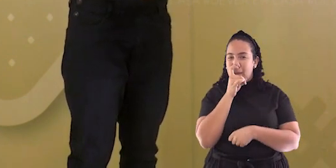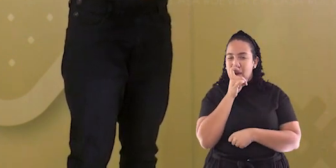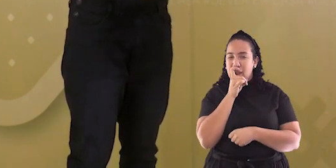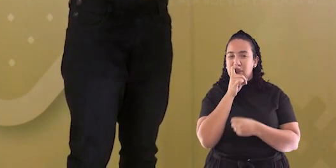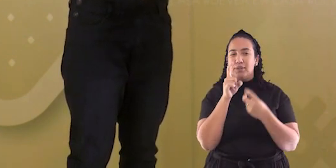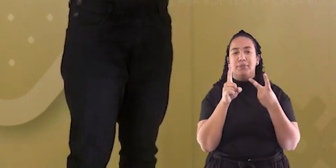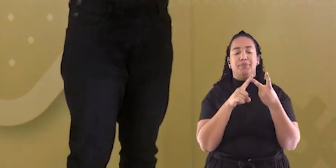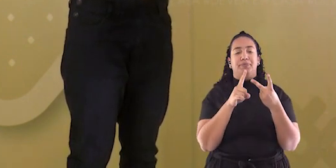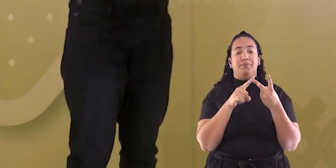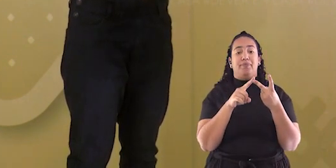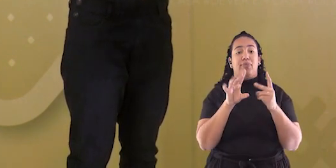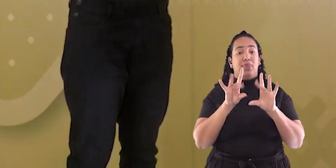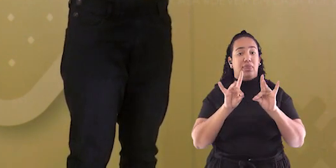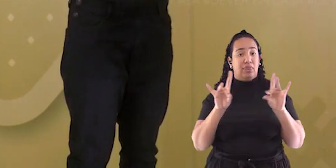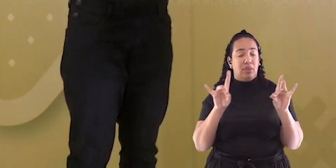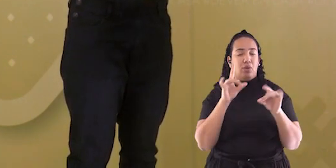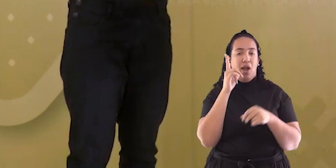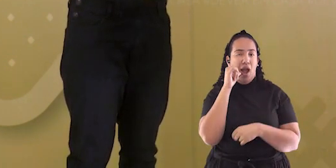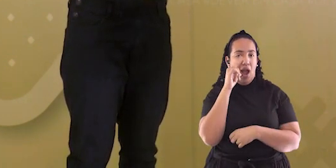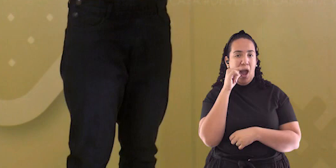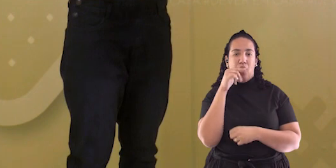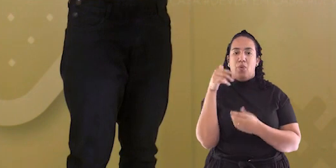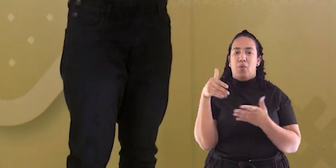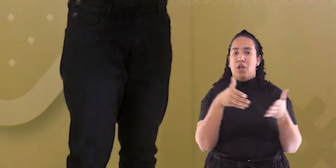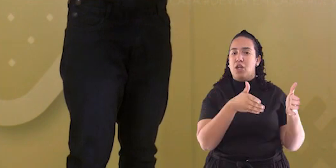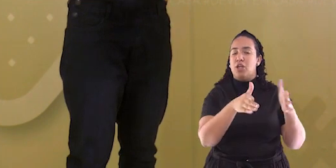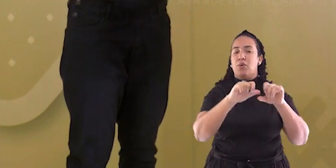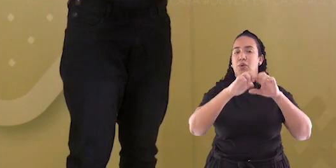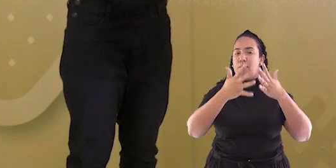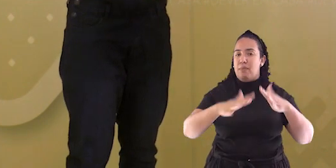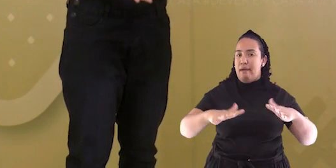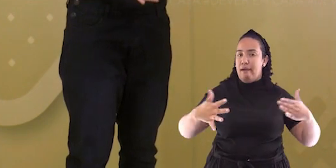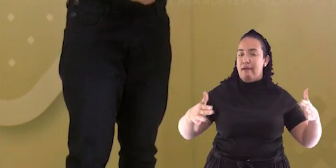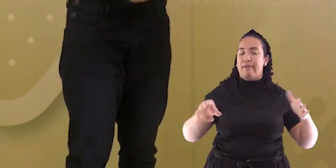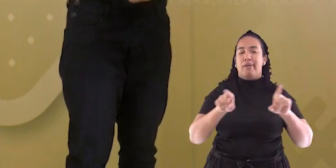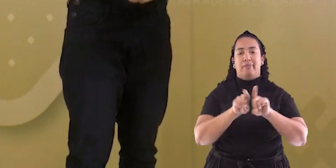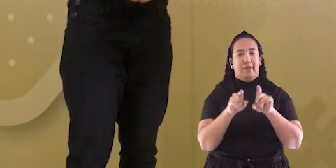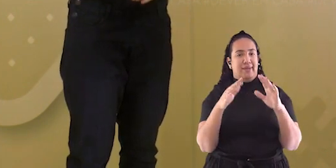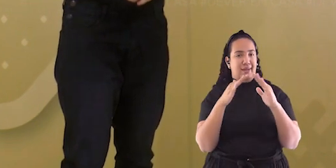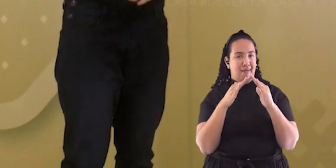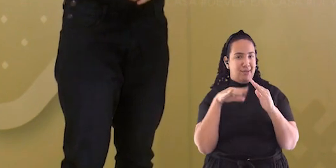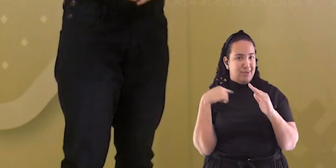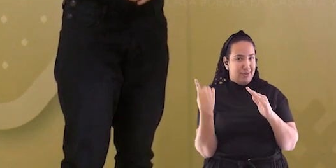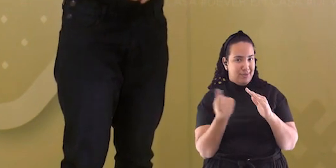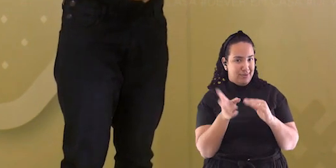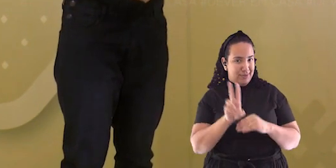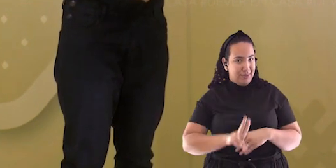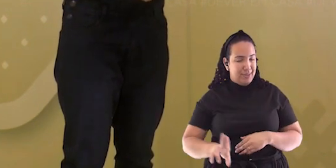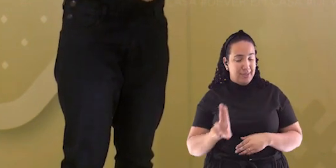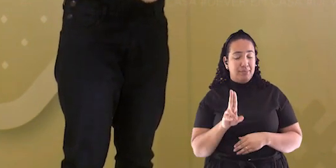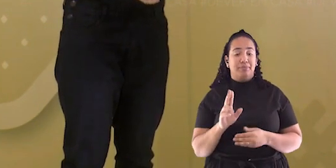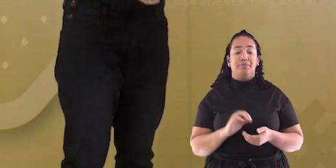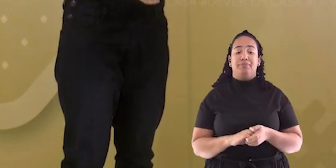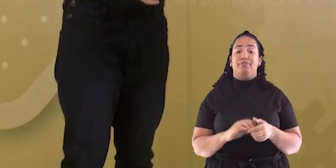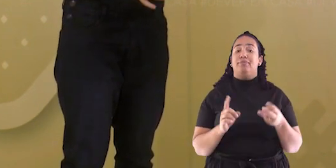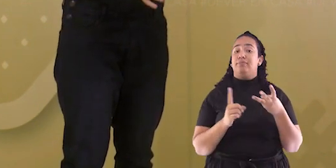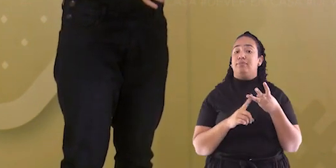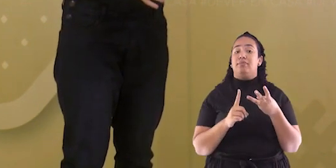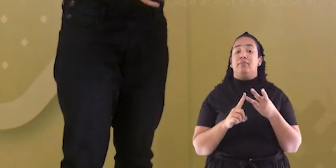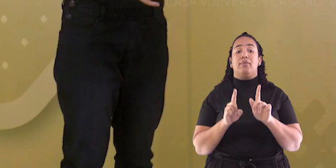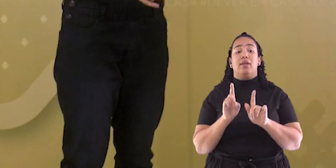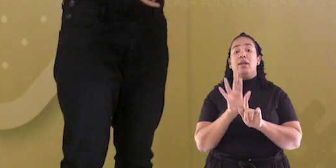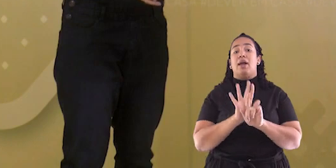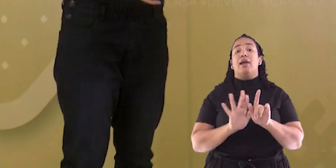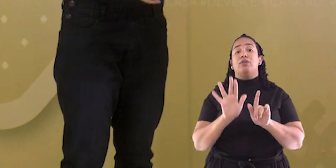representado pela água que a gente encontra nos rios, nos mares, né? E que chega em nossas casas, né? E temos o estado gasoso, no qual a